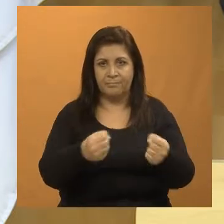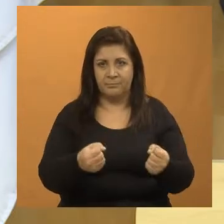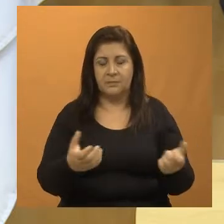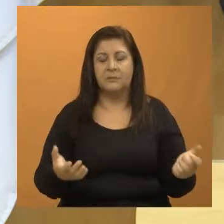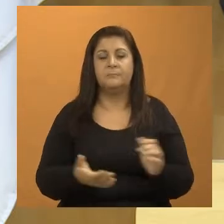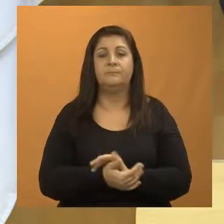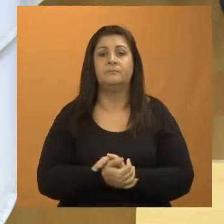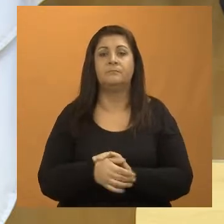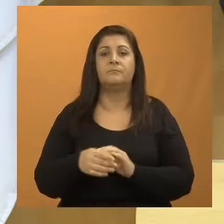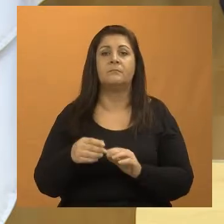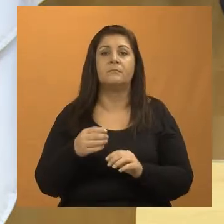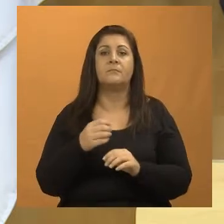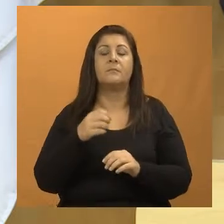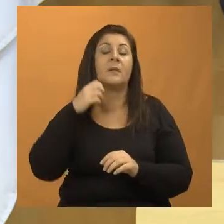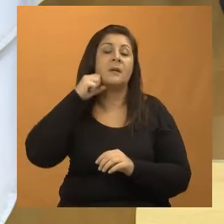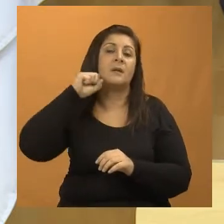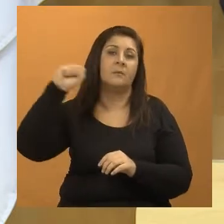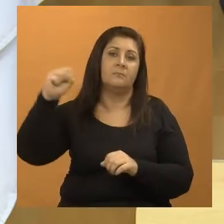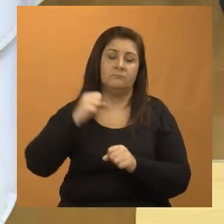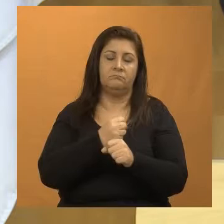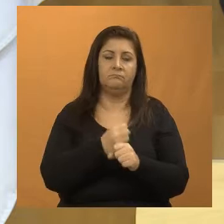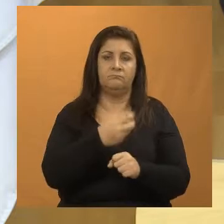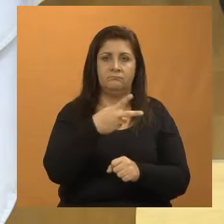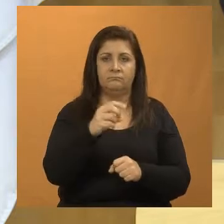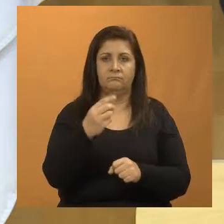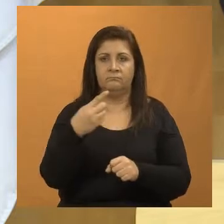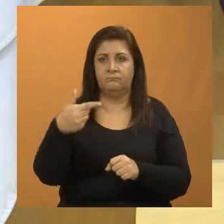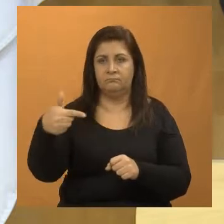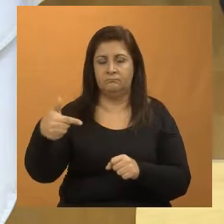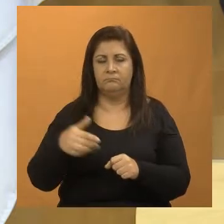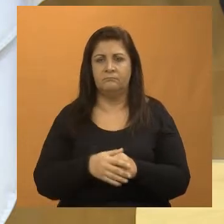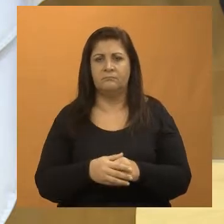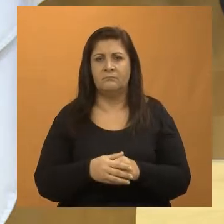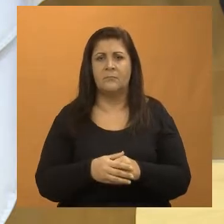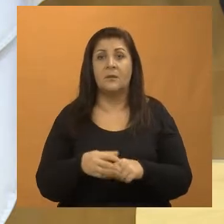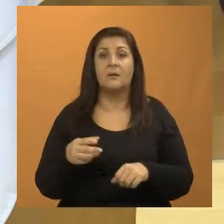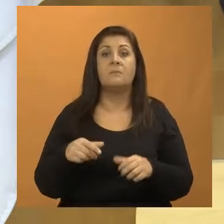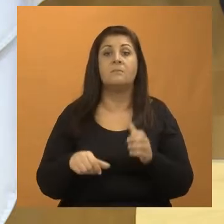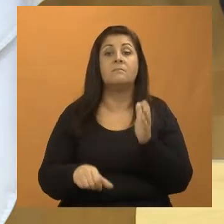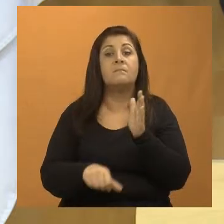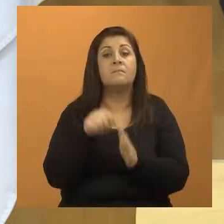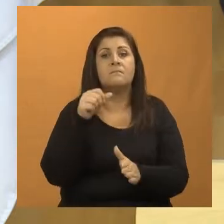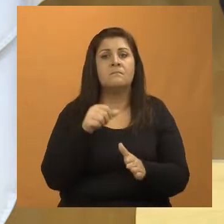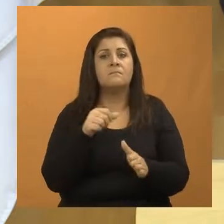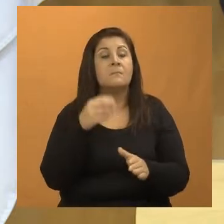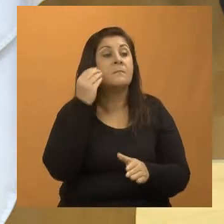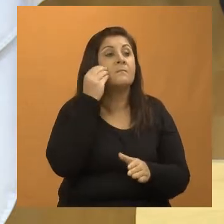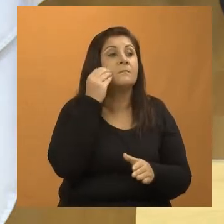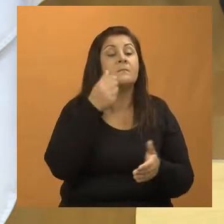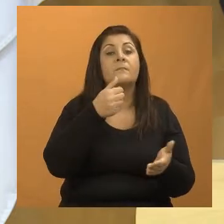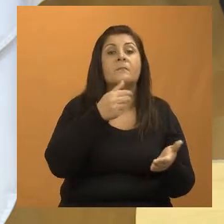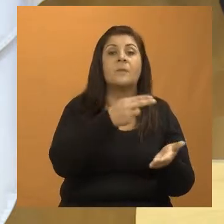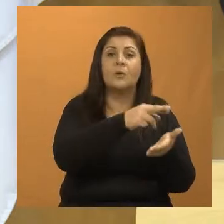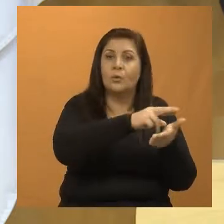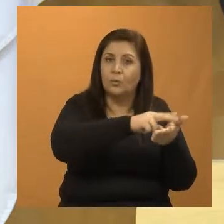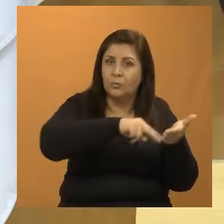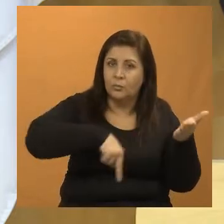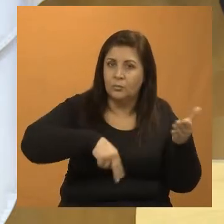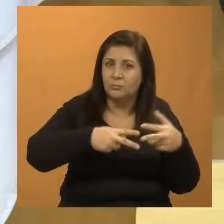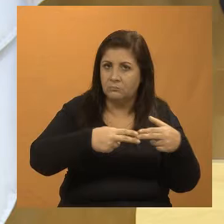Então, em abril de 2017, quando nós assumimos, nós corremos atrás da documentação do estádio para saber o que havia no